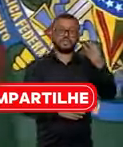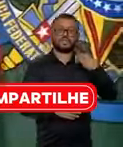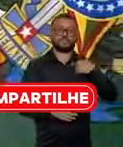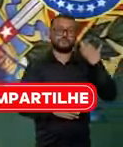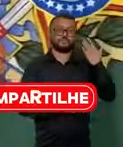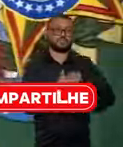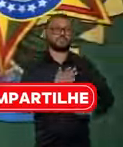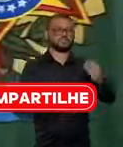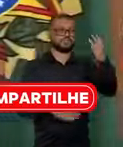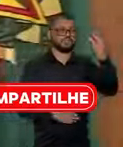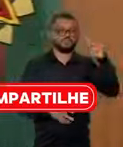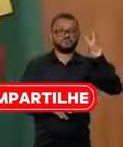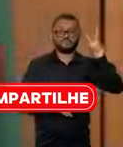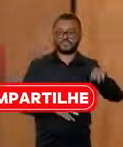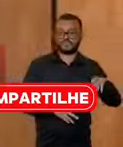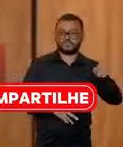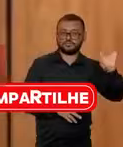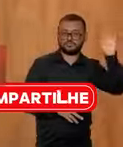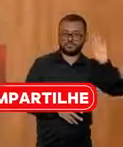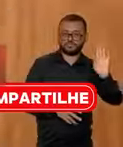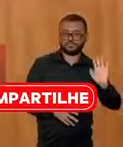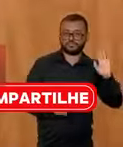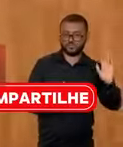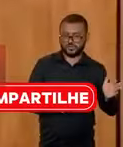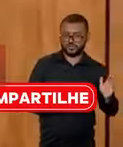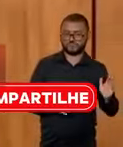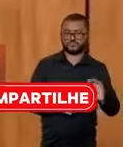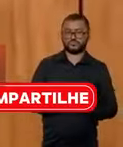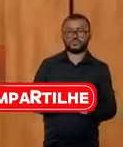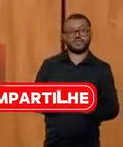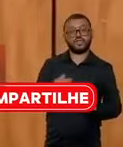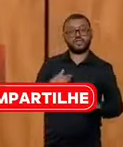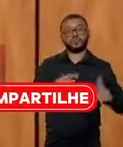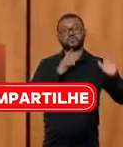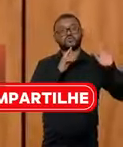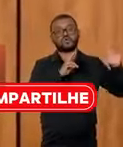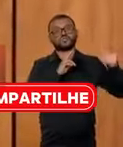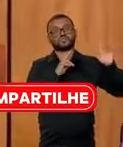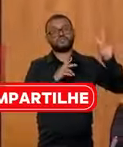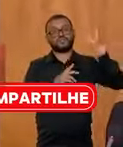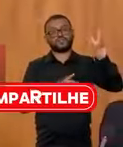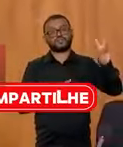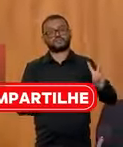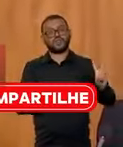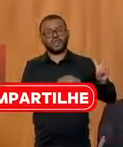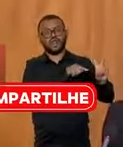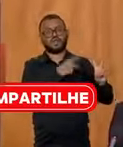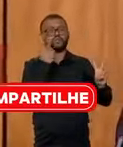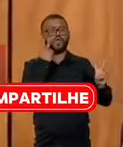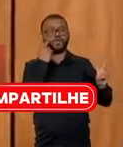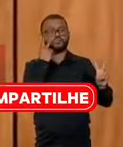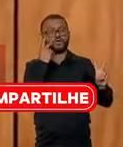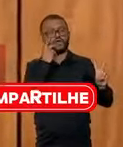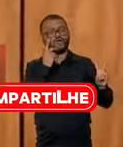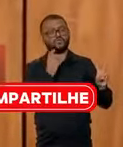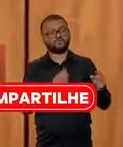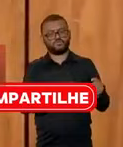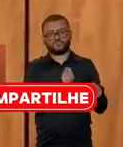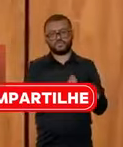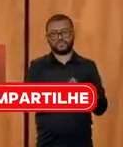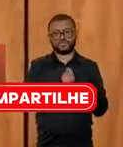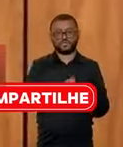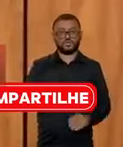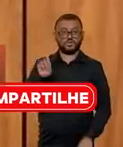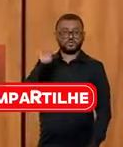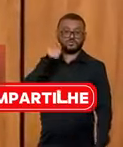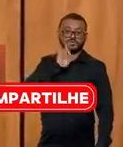Eu fico torcendo para que a Venezuela volte à normalidade, para que os Estados Unidos